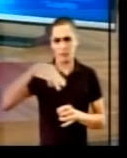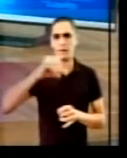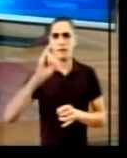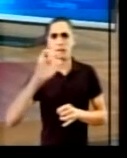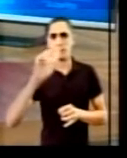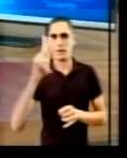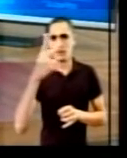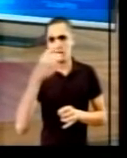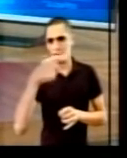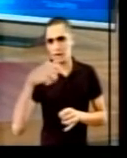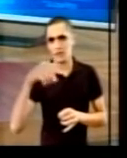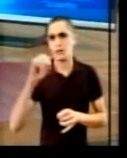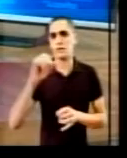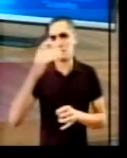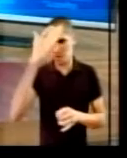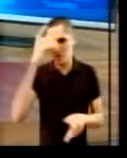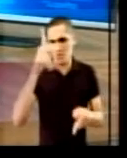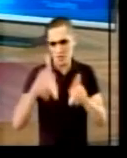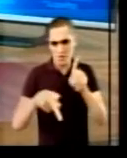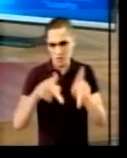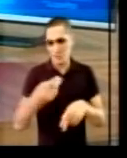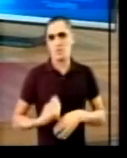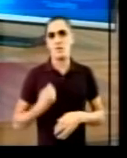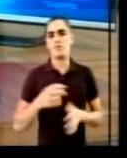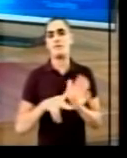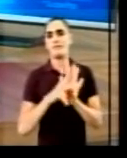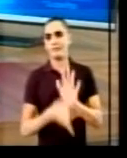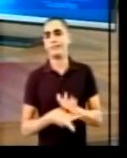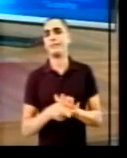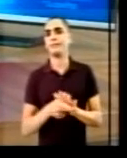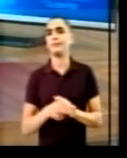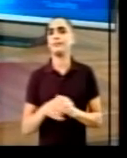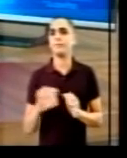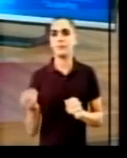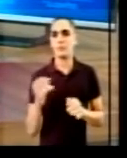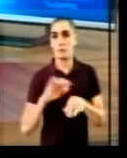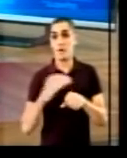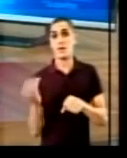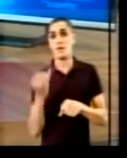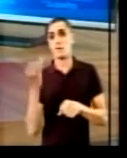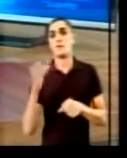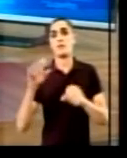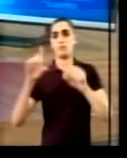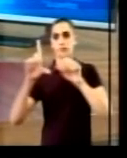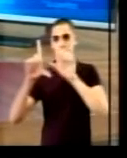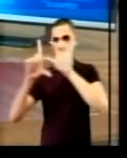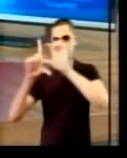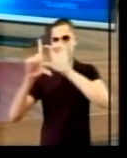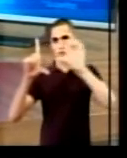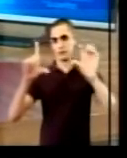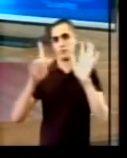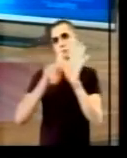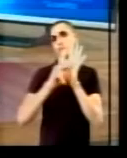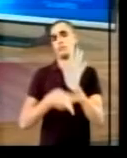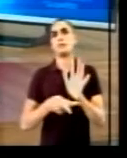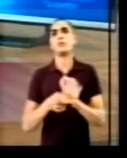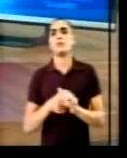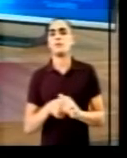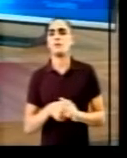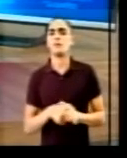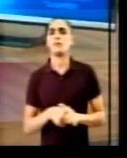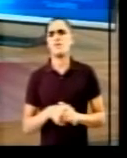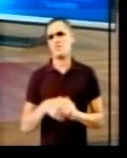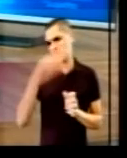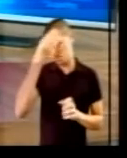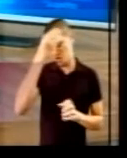ideal era atingir um desses 2 cenários. Vamos esquecer essa primeira parte. População infectada,